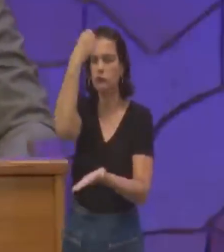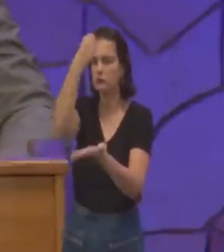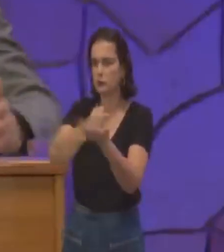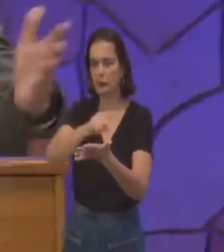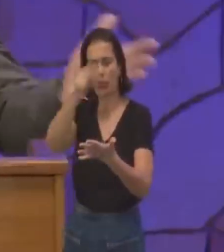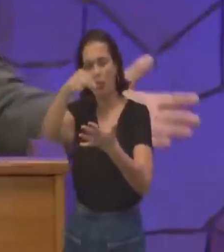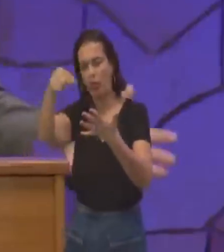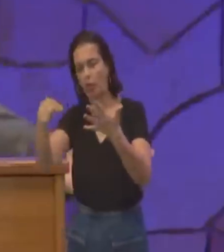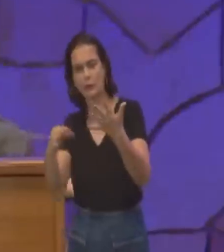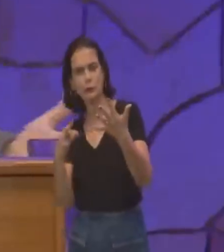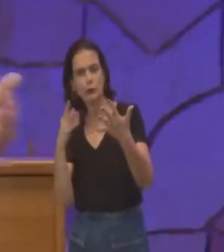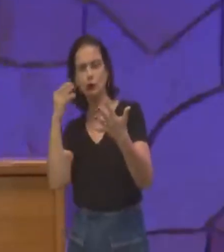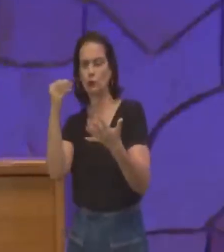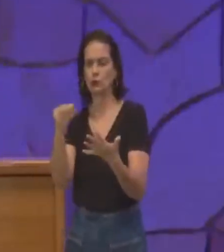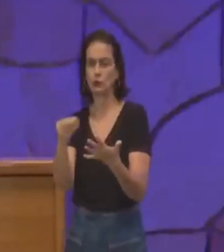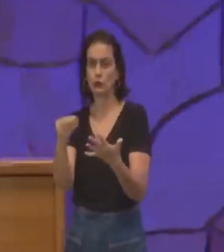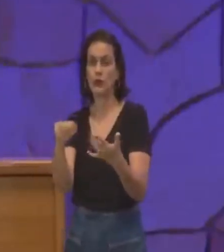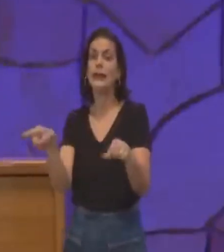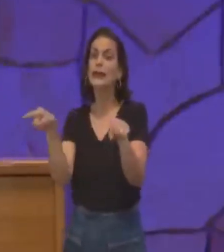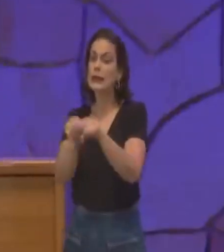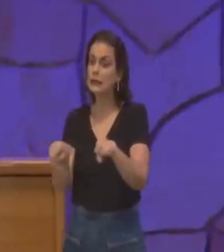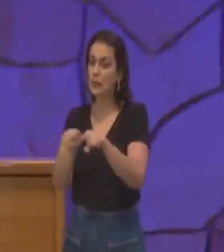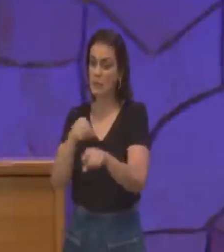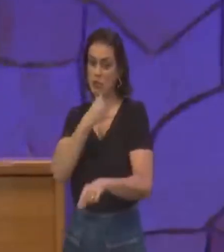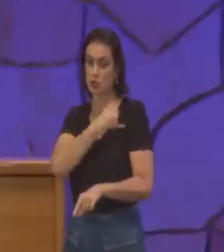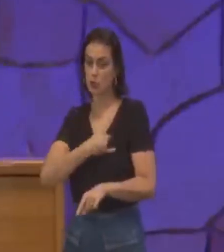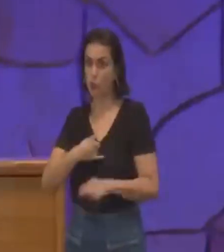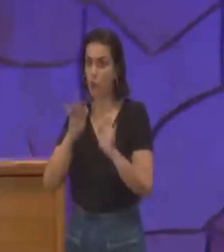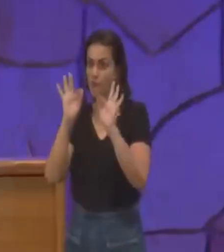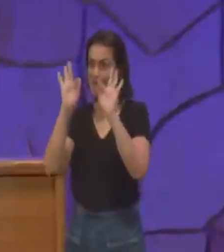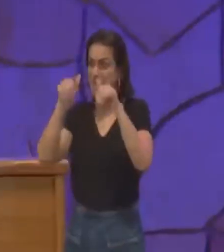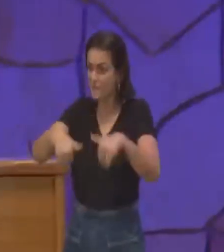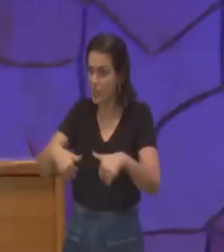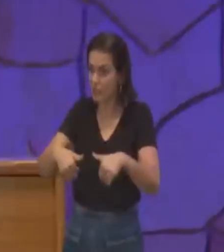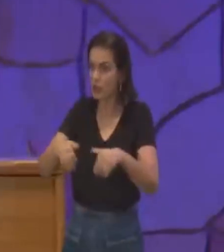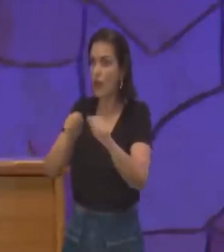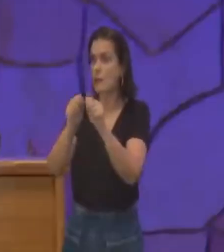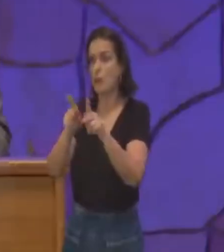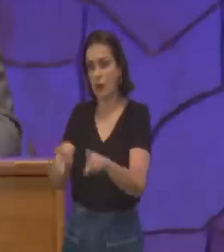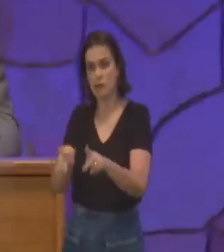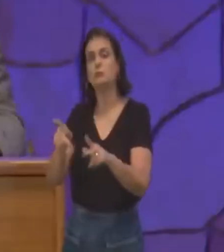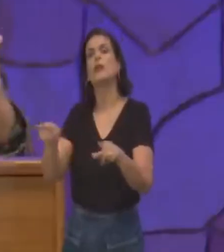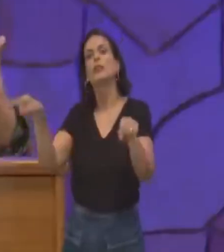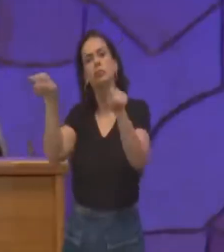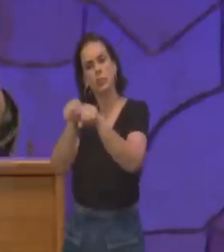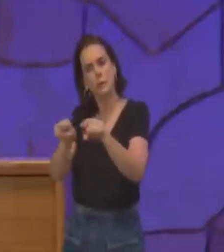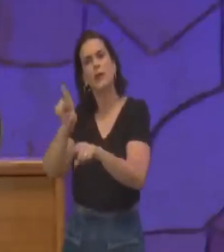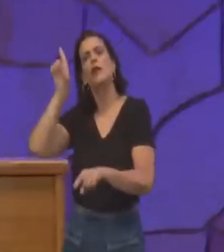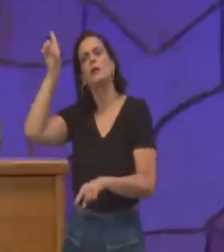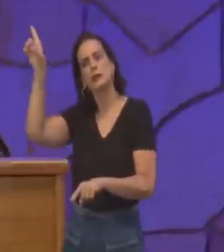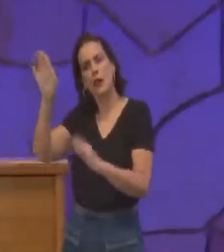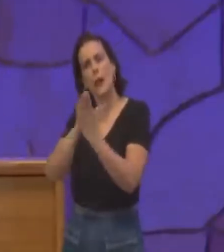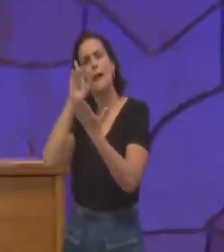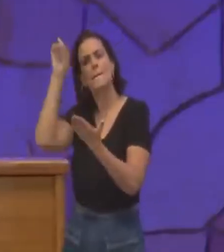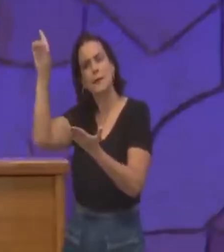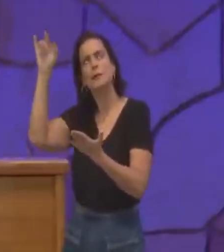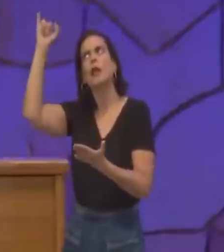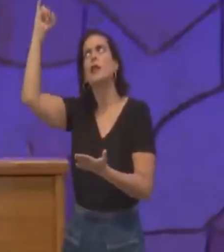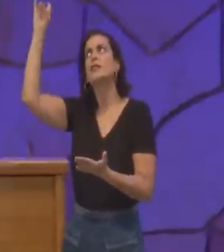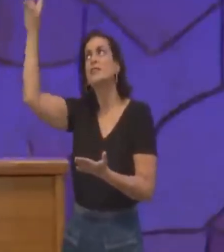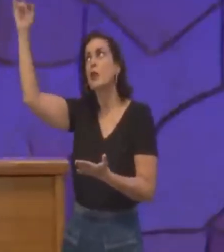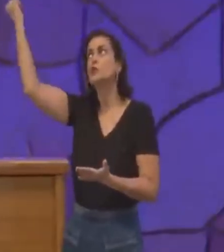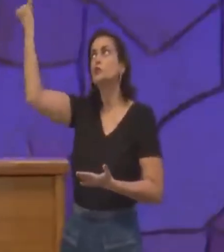a revelação escatológica que está contida no livro do Apocalipse. Ou seja, a Bíblia é um livro de